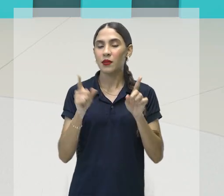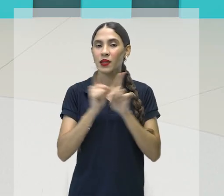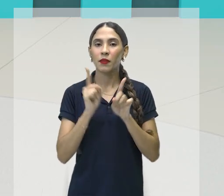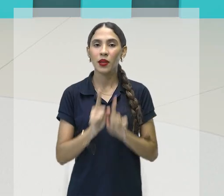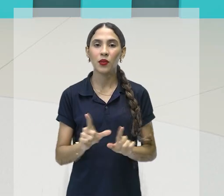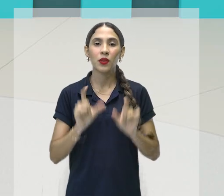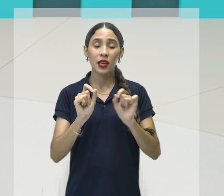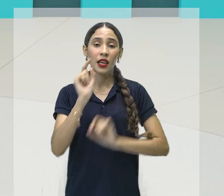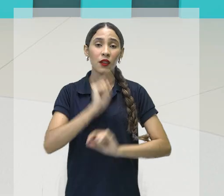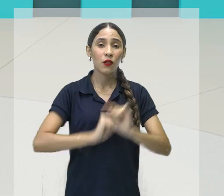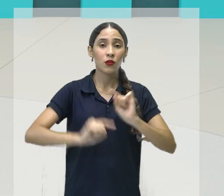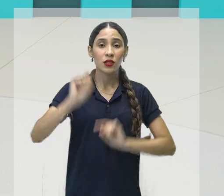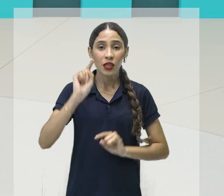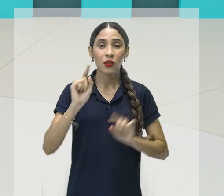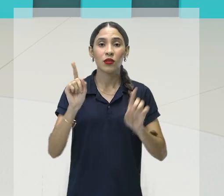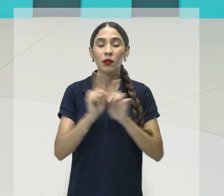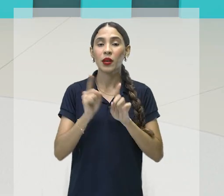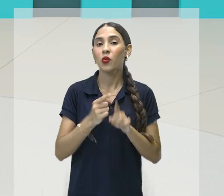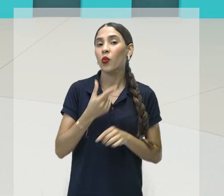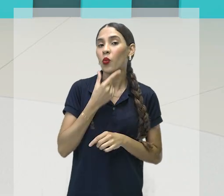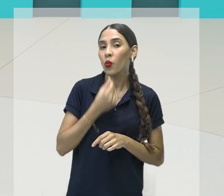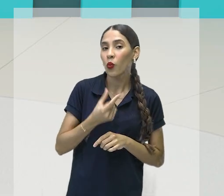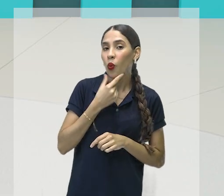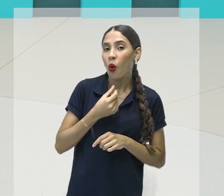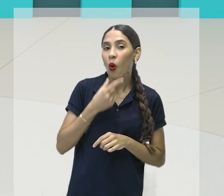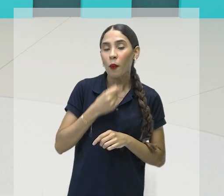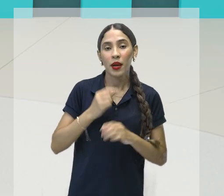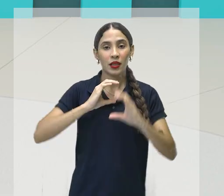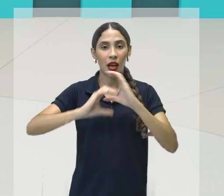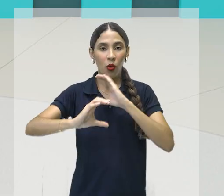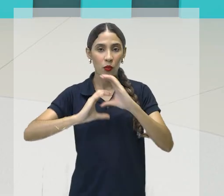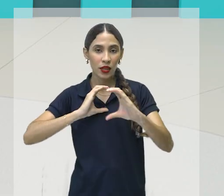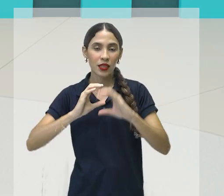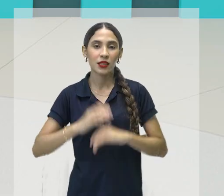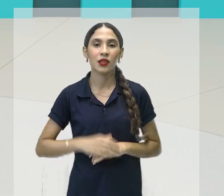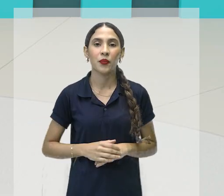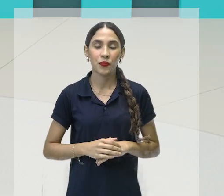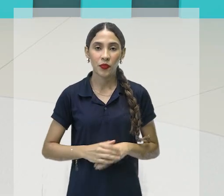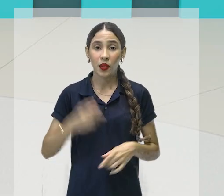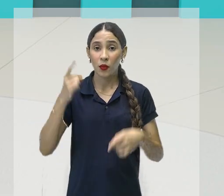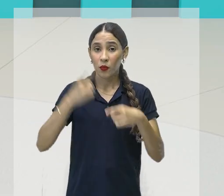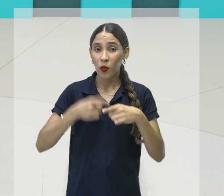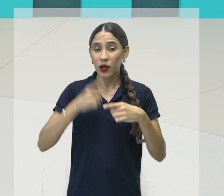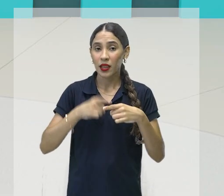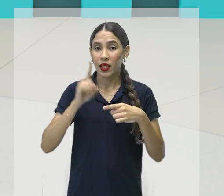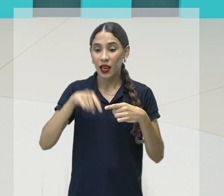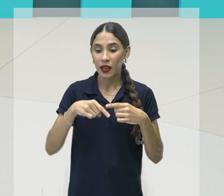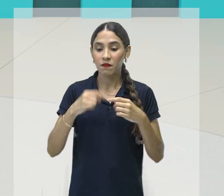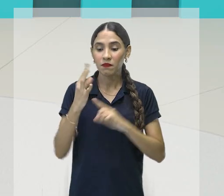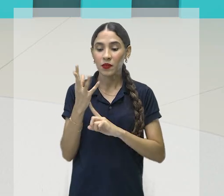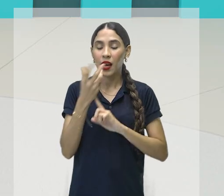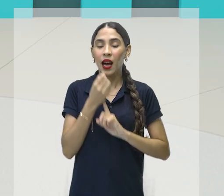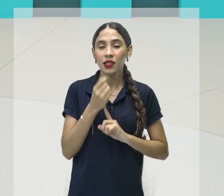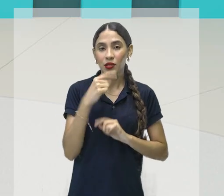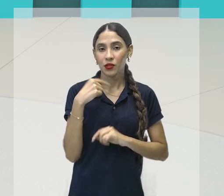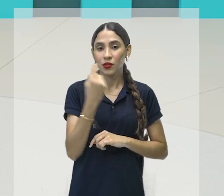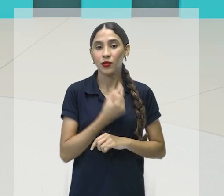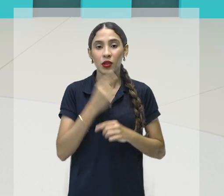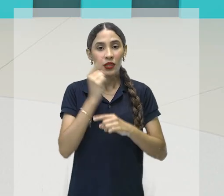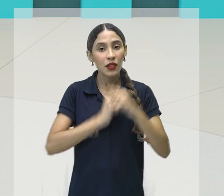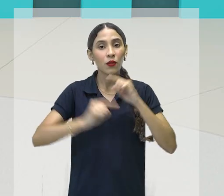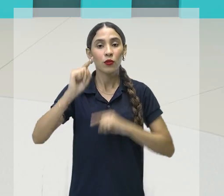perceber também a evolução do homem na sua comunicação, porque é através da arte que nós